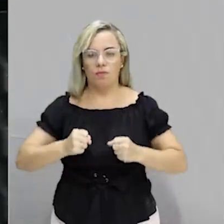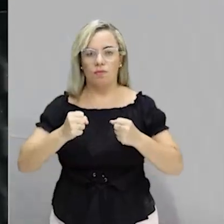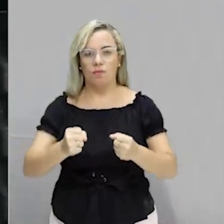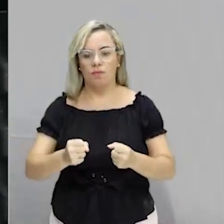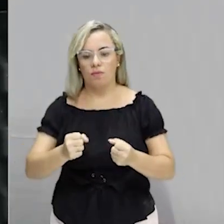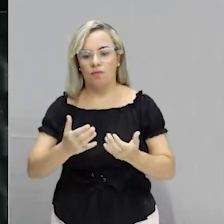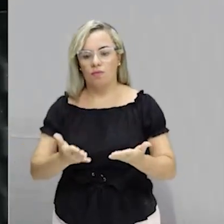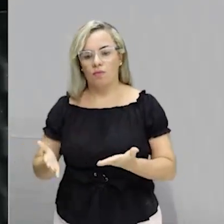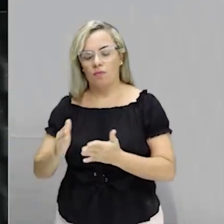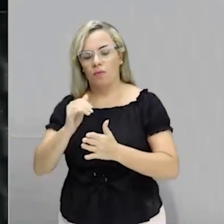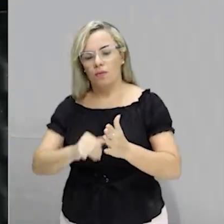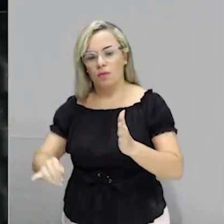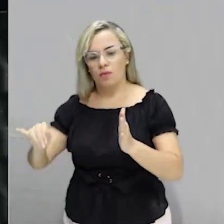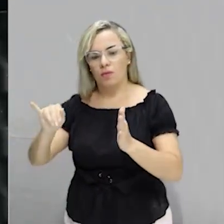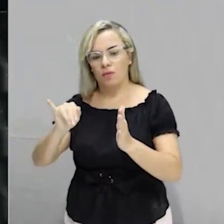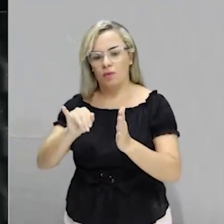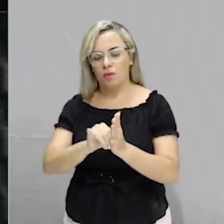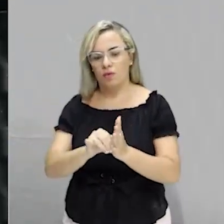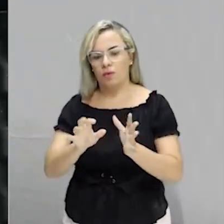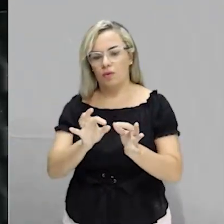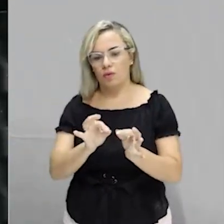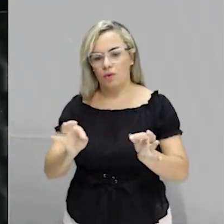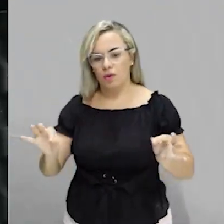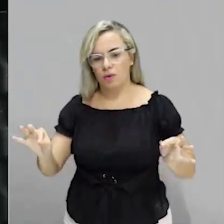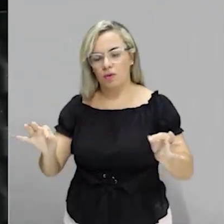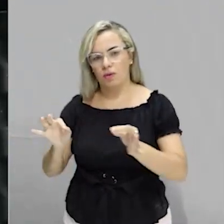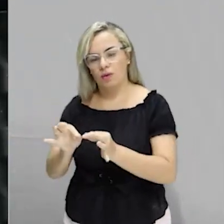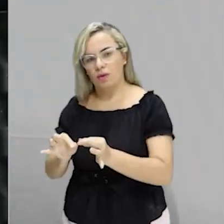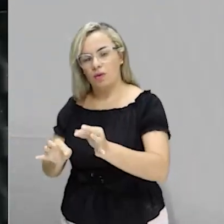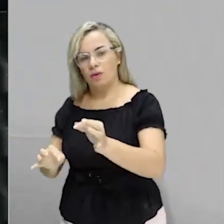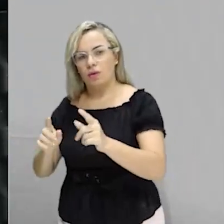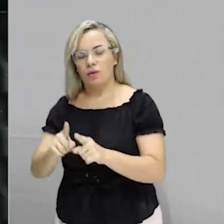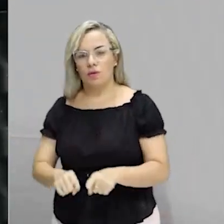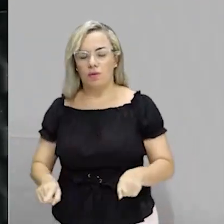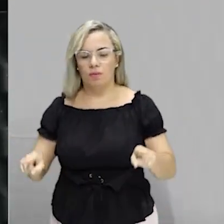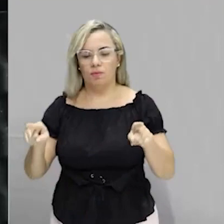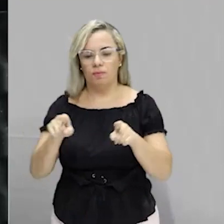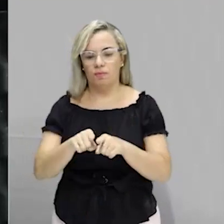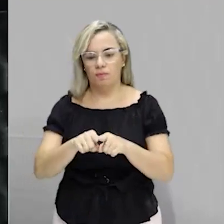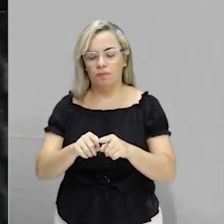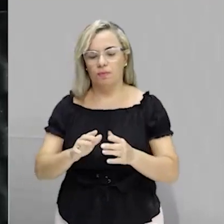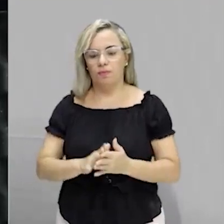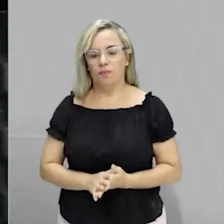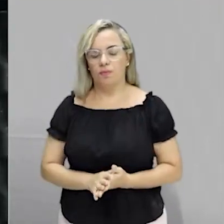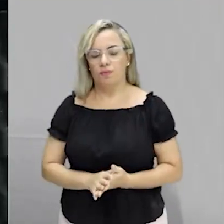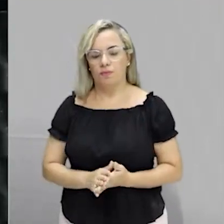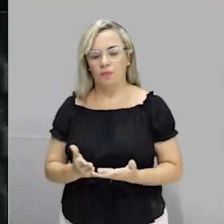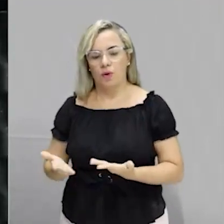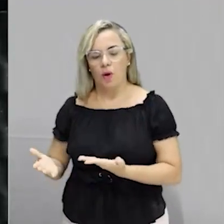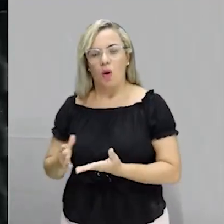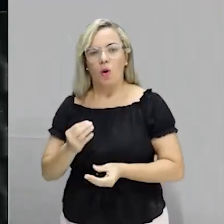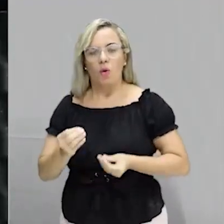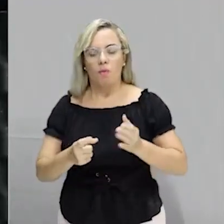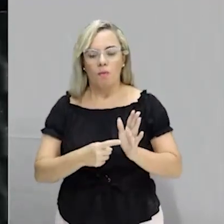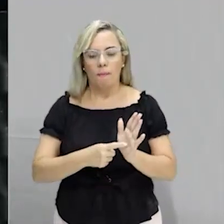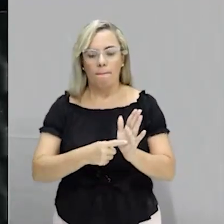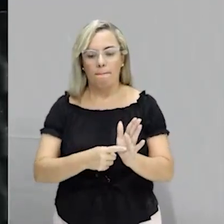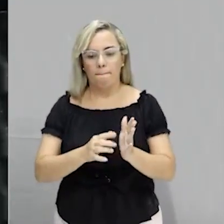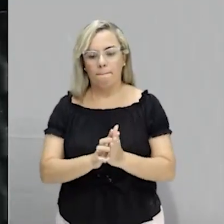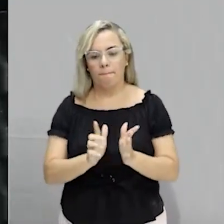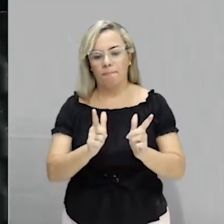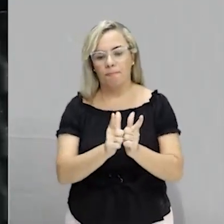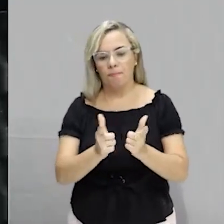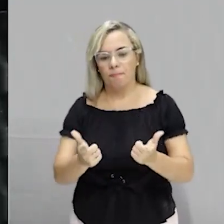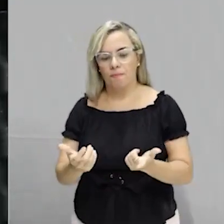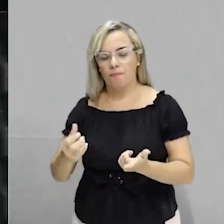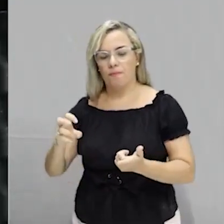né, identificar a medida da largura e também a medida do comprimento. Olha como vai ficar. Na